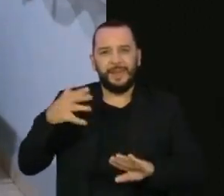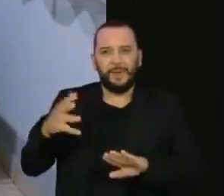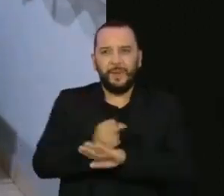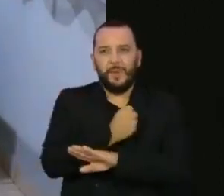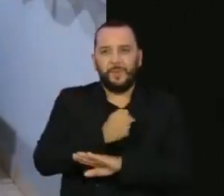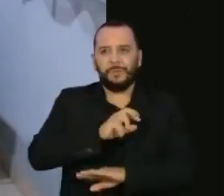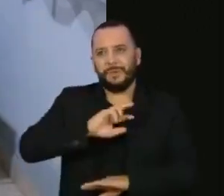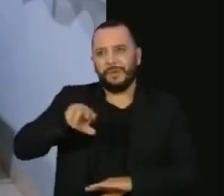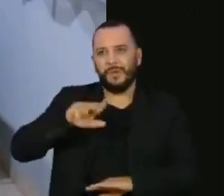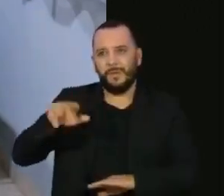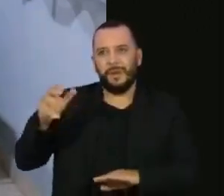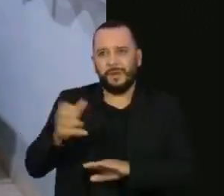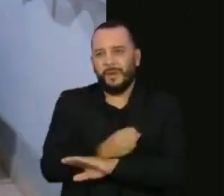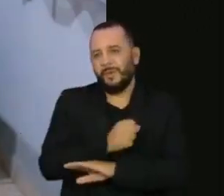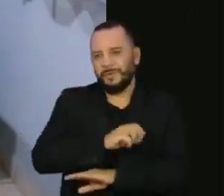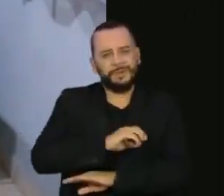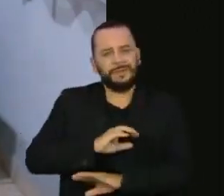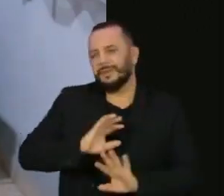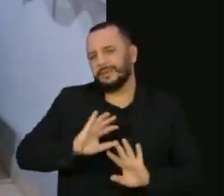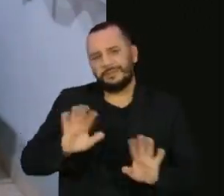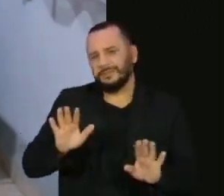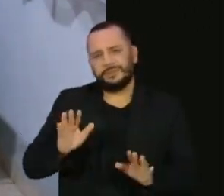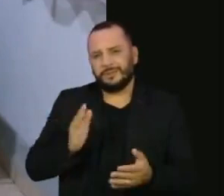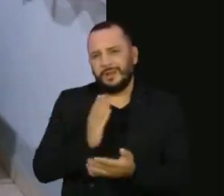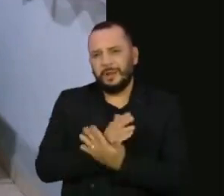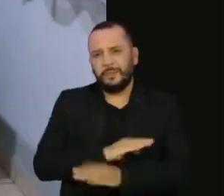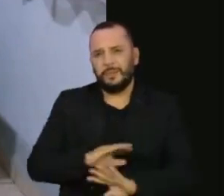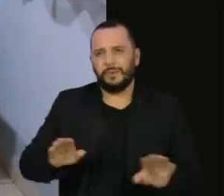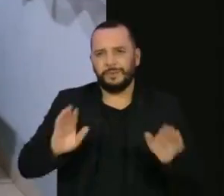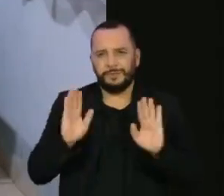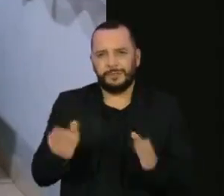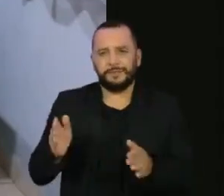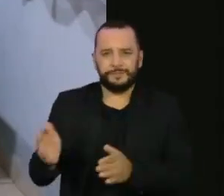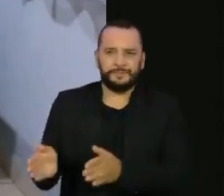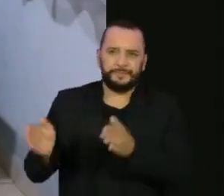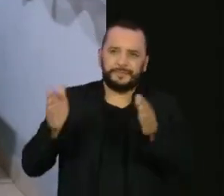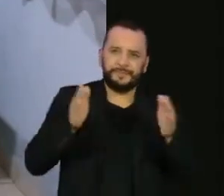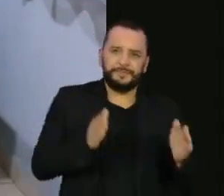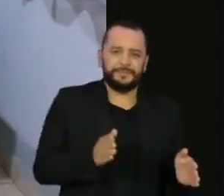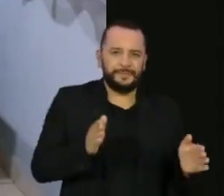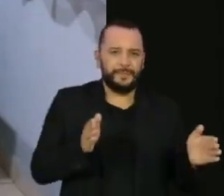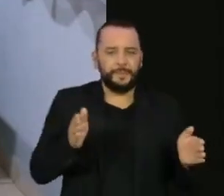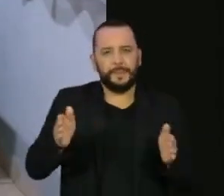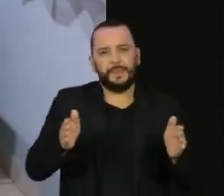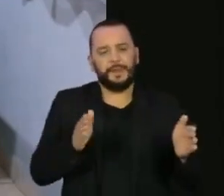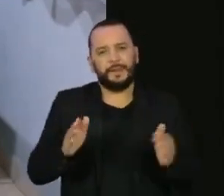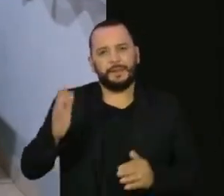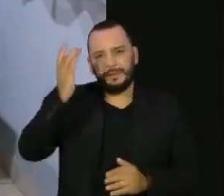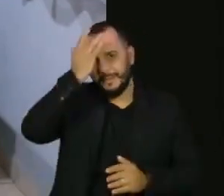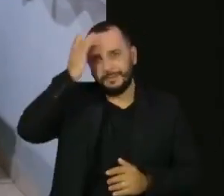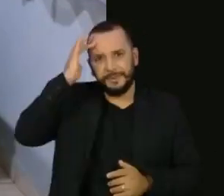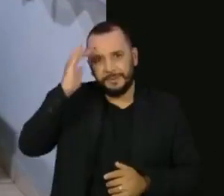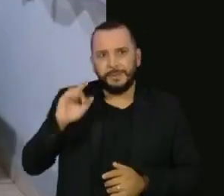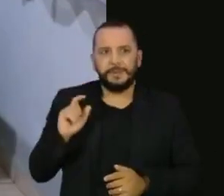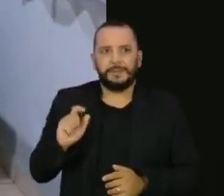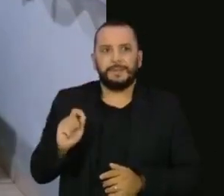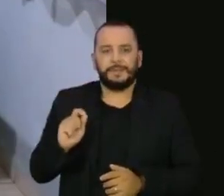golpe. Essa fase já passou também. A gente já passou da fase em que as pessoas